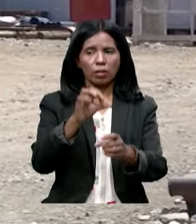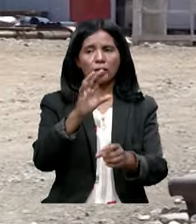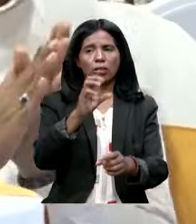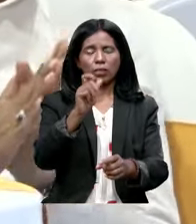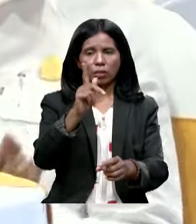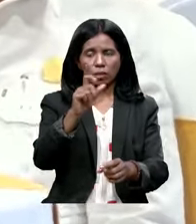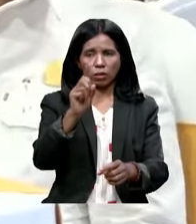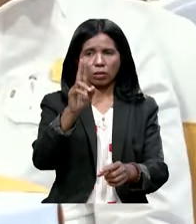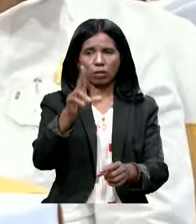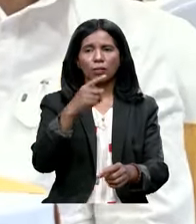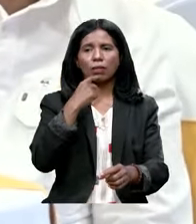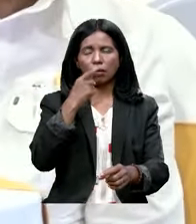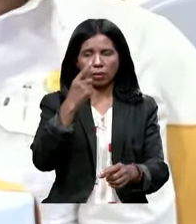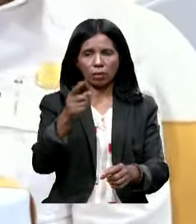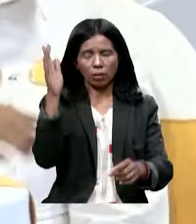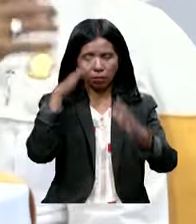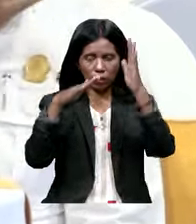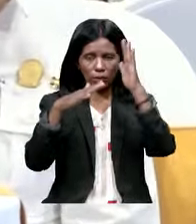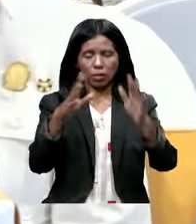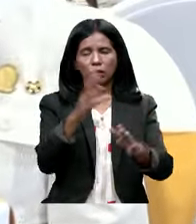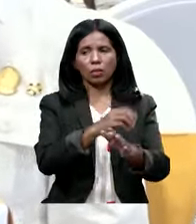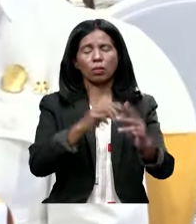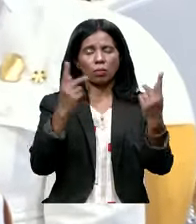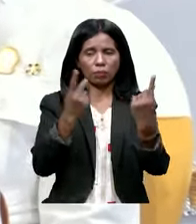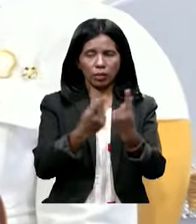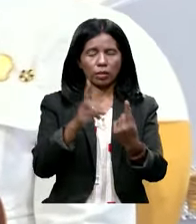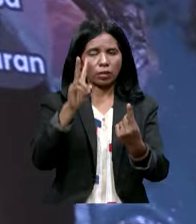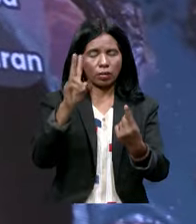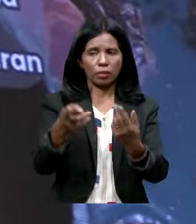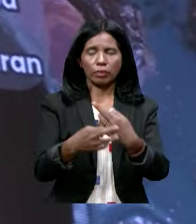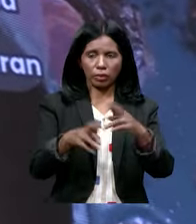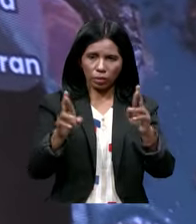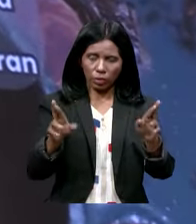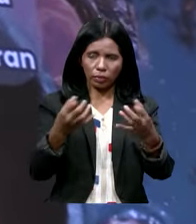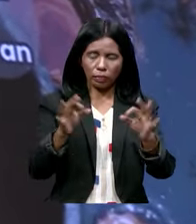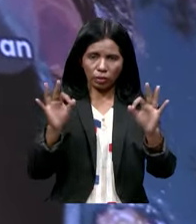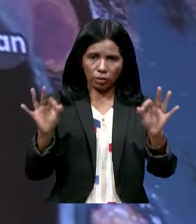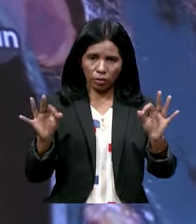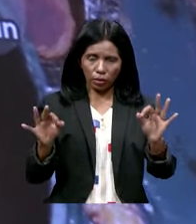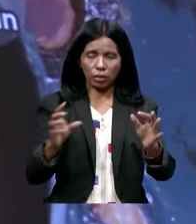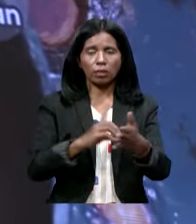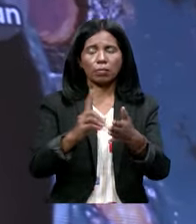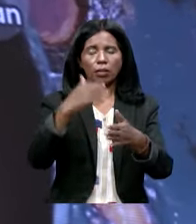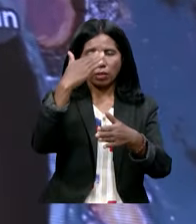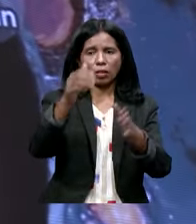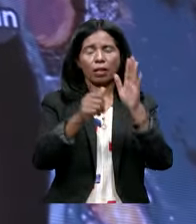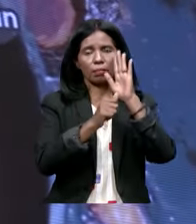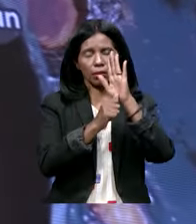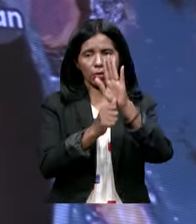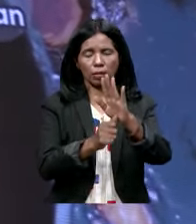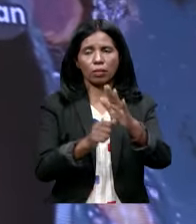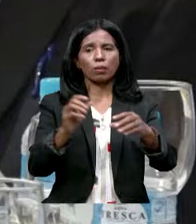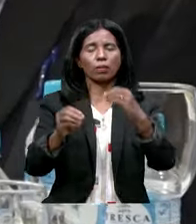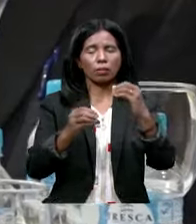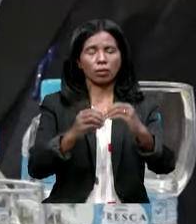da Costa Monteiro Ateten, problema entre empresa rua resolvido ona, nune semana oin, ministro se apresenta fale questão ne